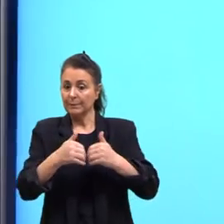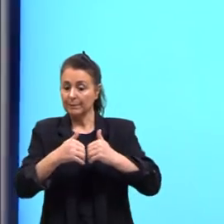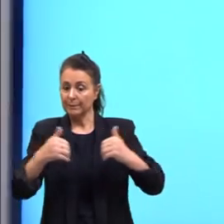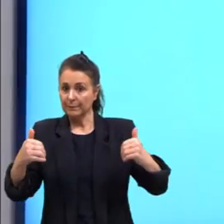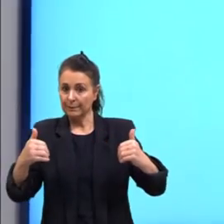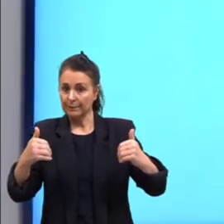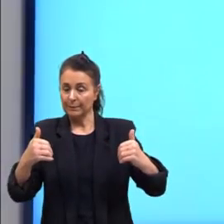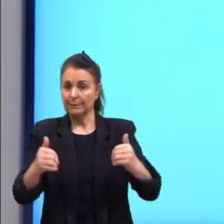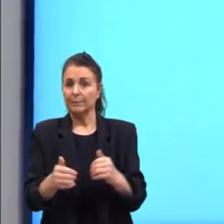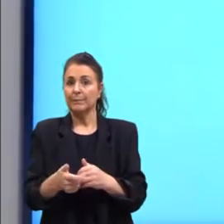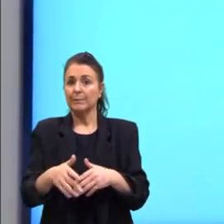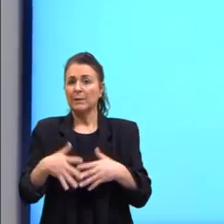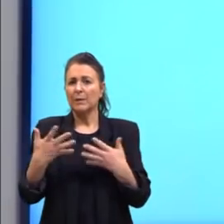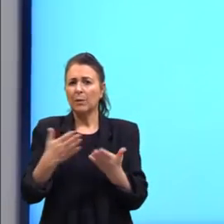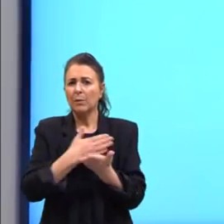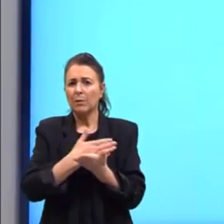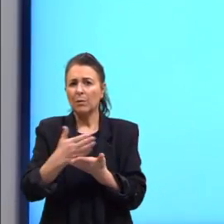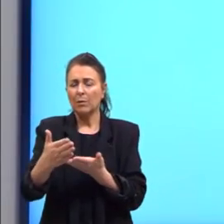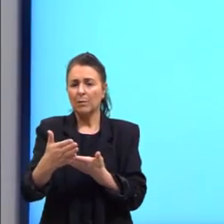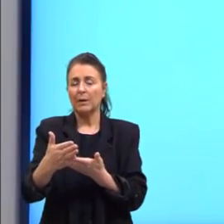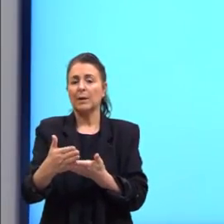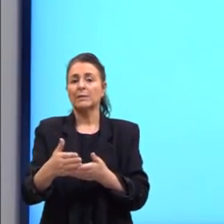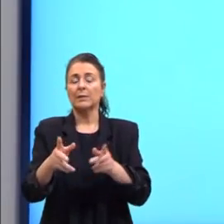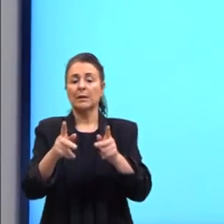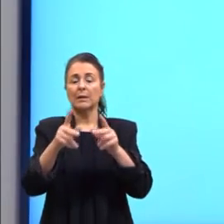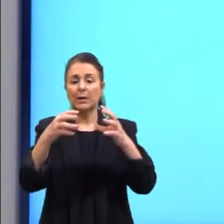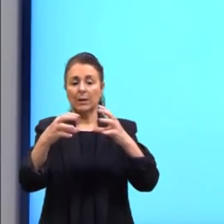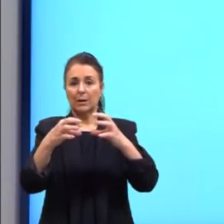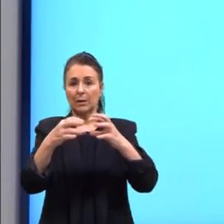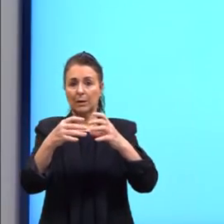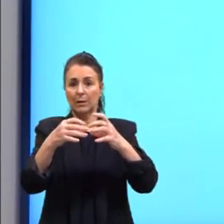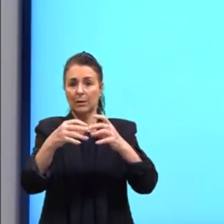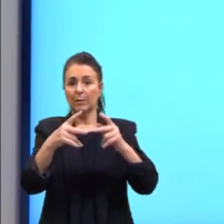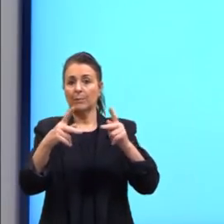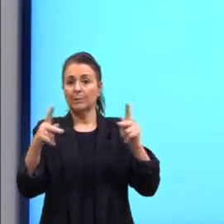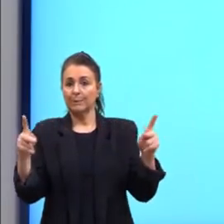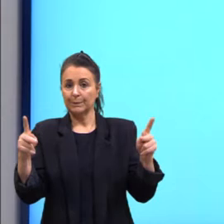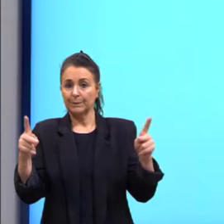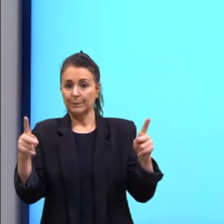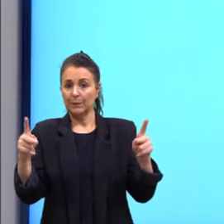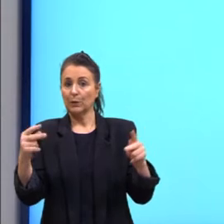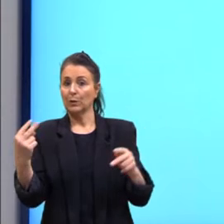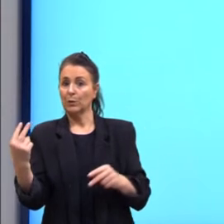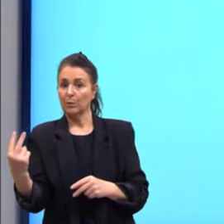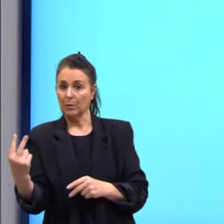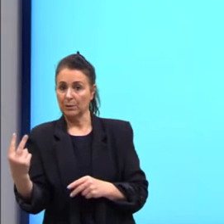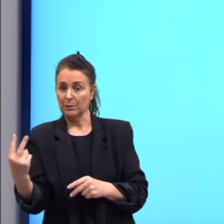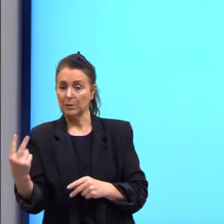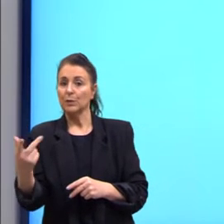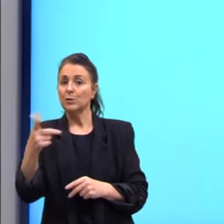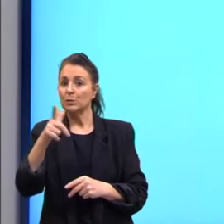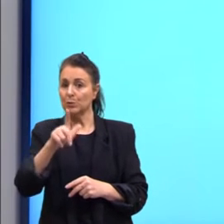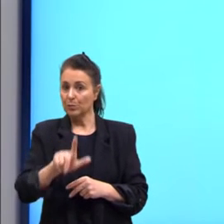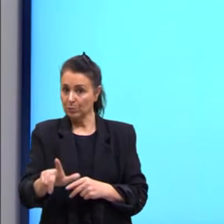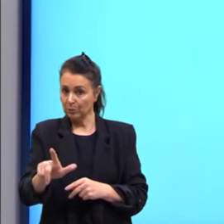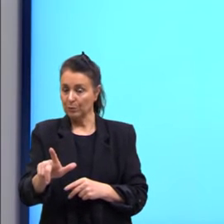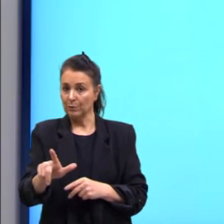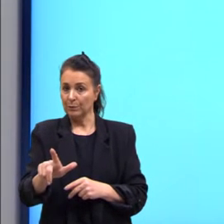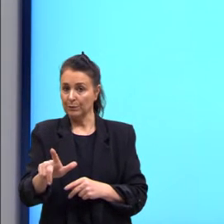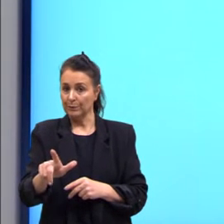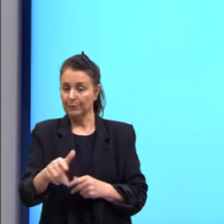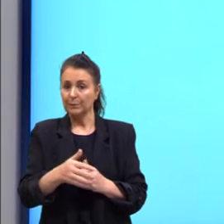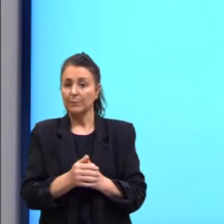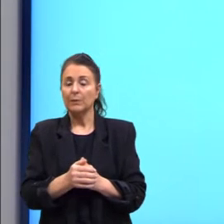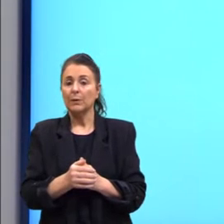galera então começa a prófase dois e eles vão se preparar de novo dessa vez mais forte